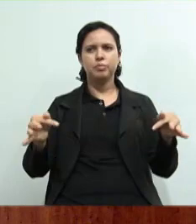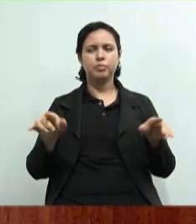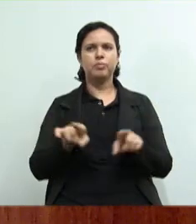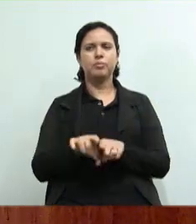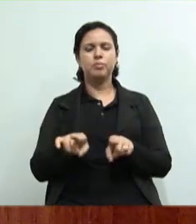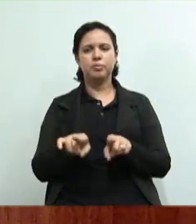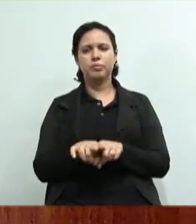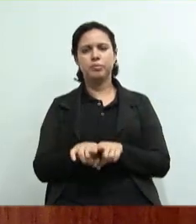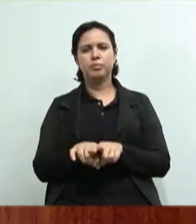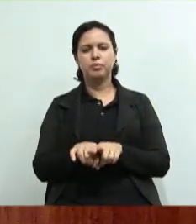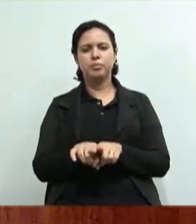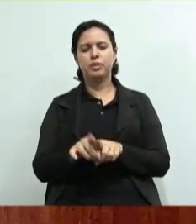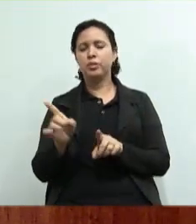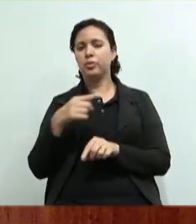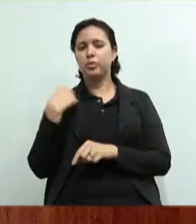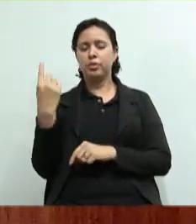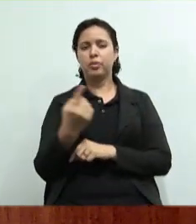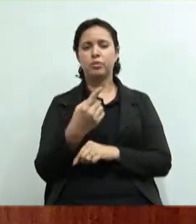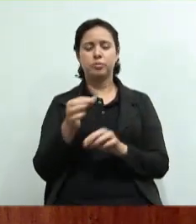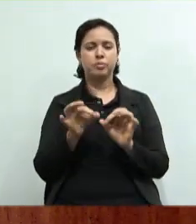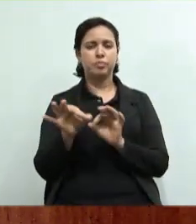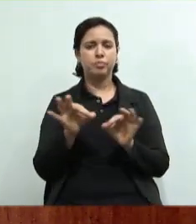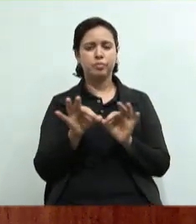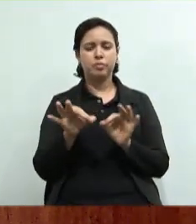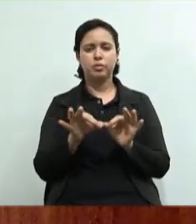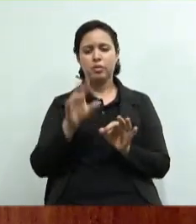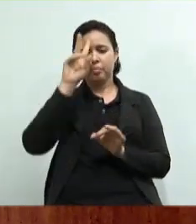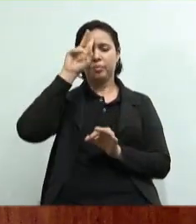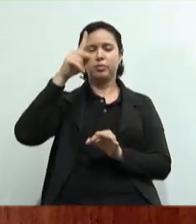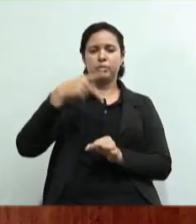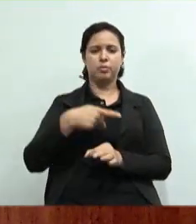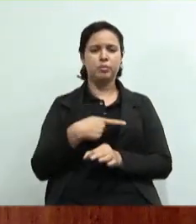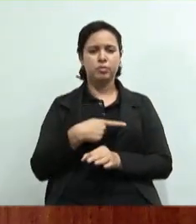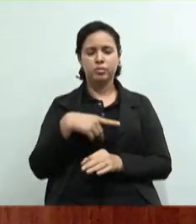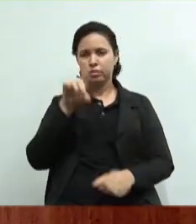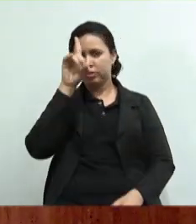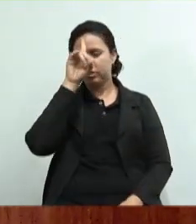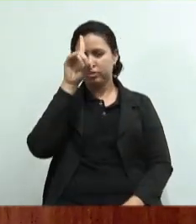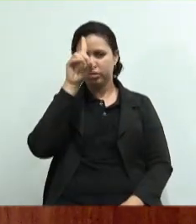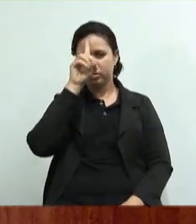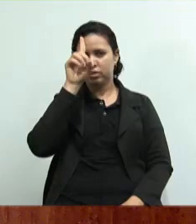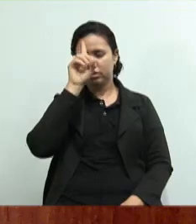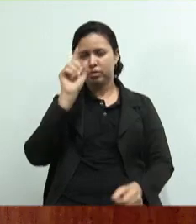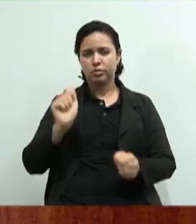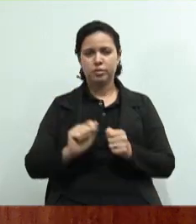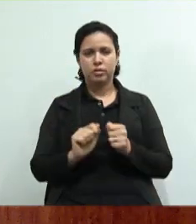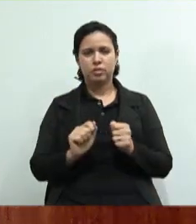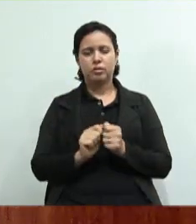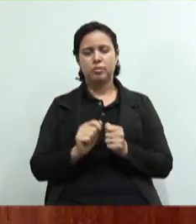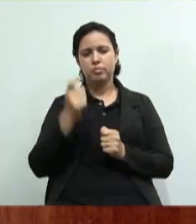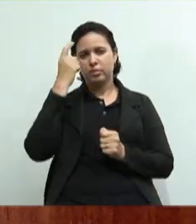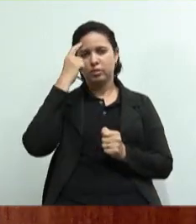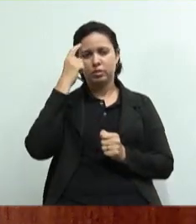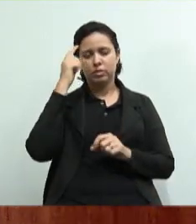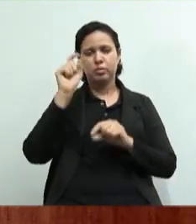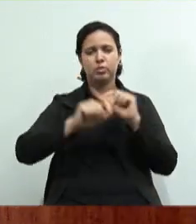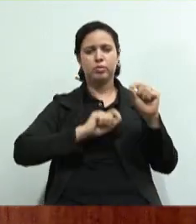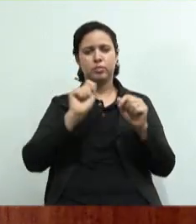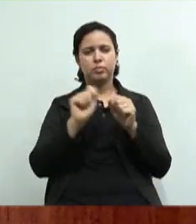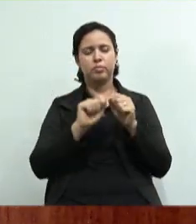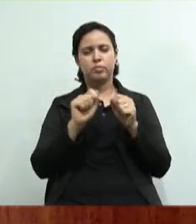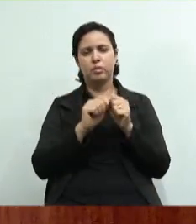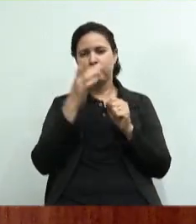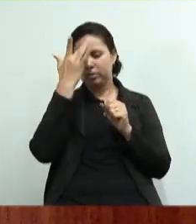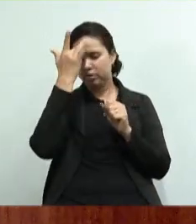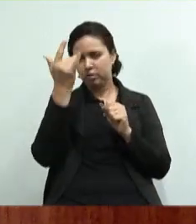até nós mesmos, planejamento pessoal. O dia a dia a gente faz isso, a gente já fica pensando, o que eu vou fazer amanhã,